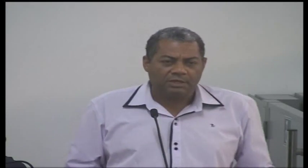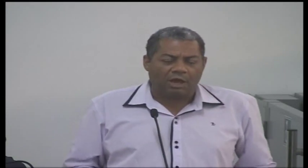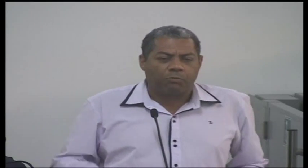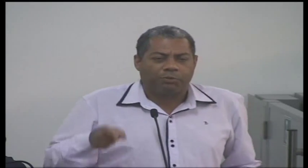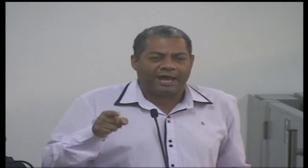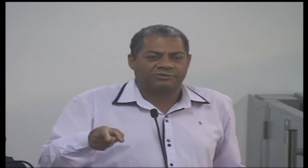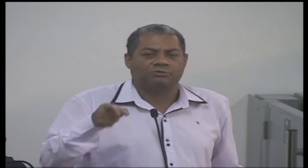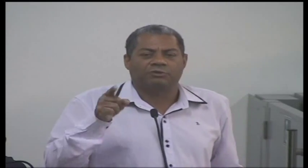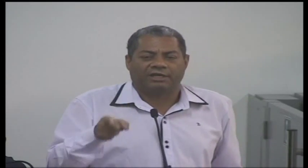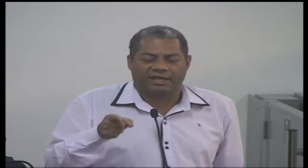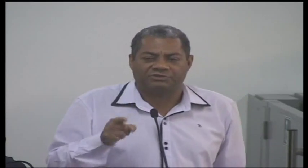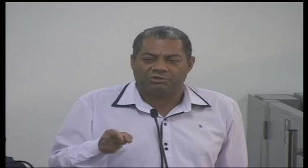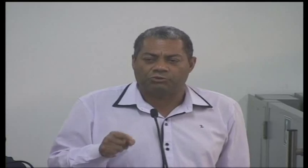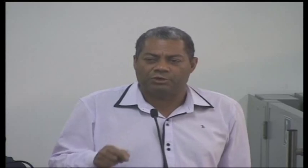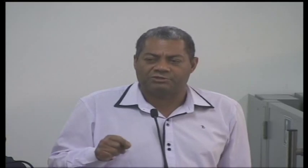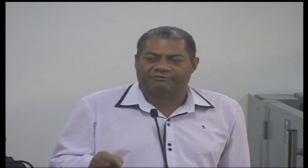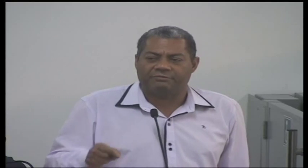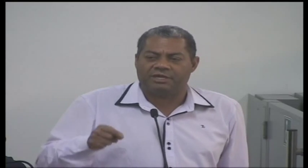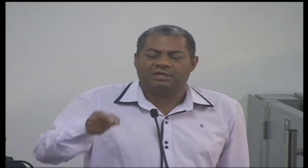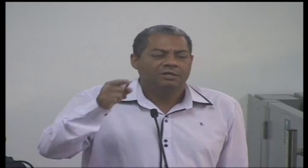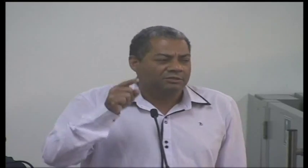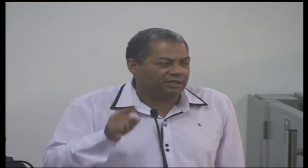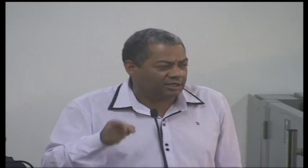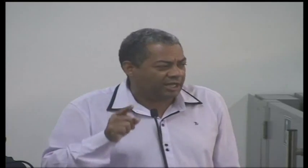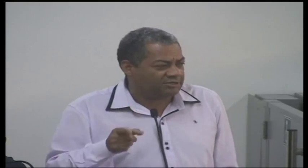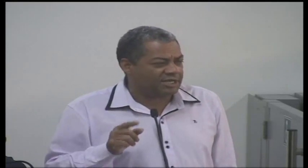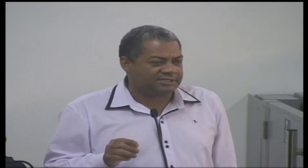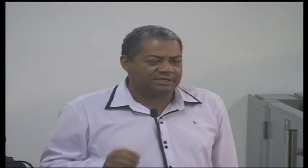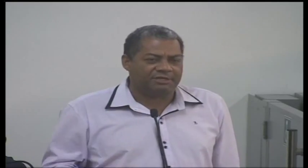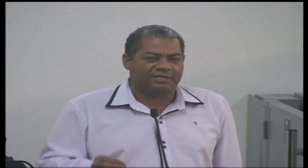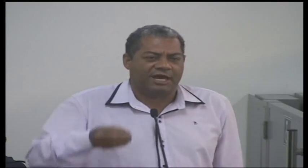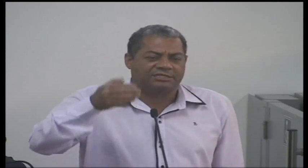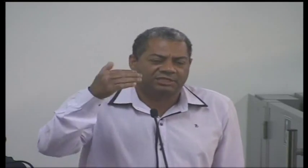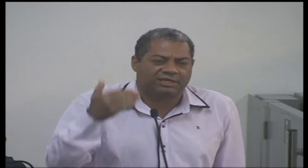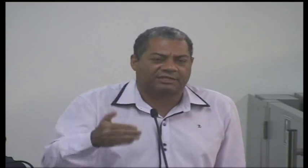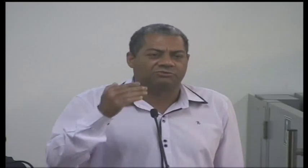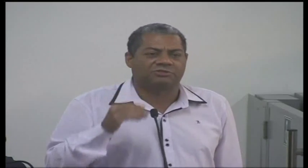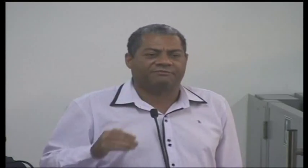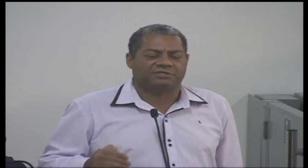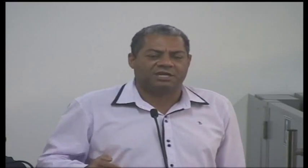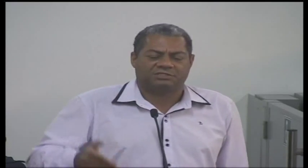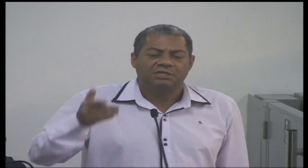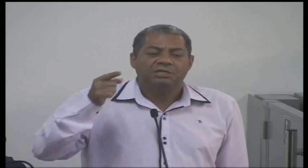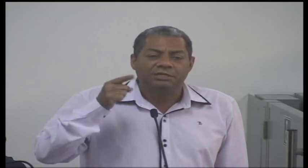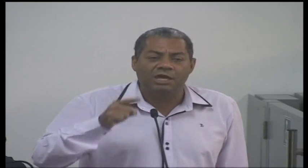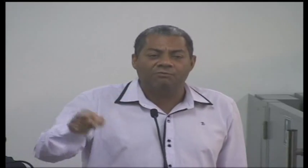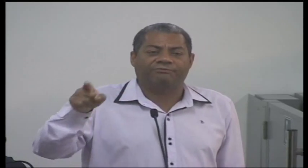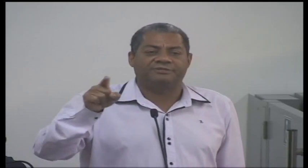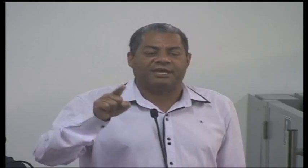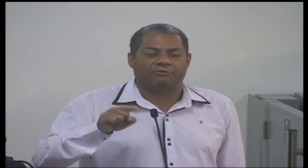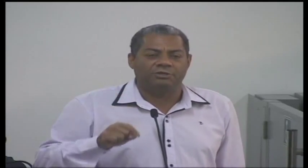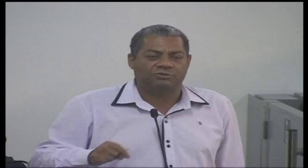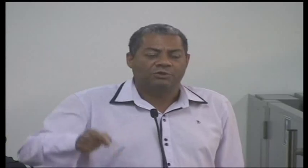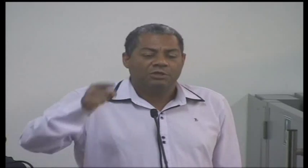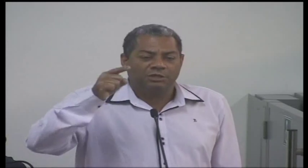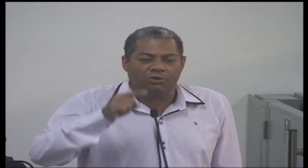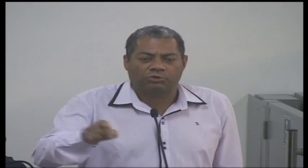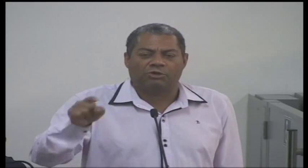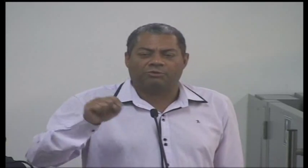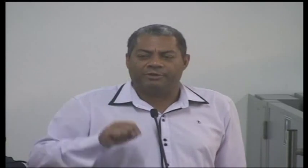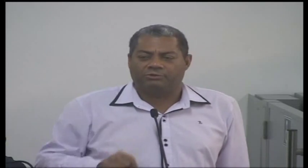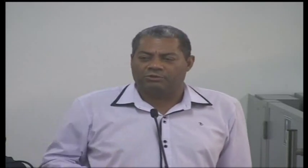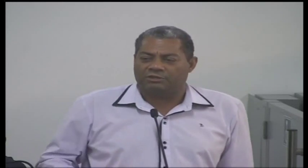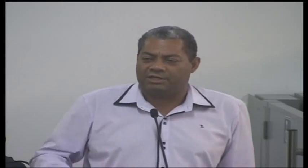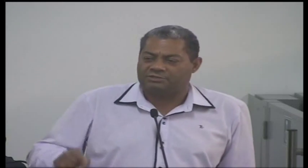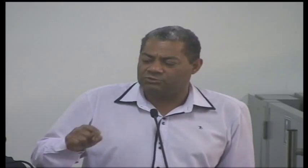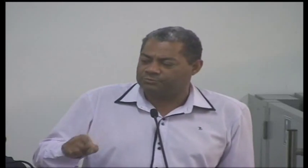2014. Ao prazo do decreto 5296, decreto de acessibilidade que trata dos deficientes, não fizeram isso.